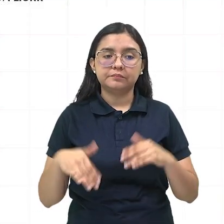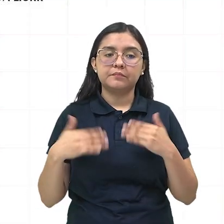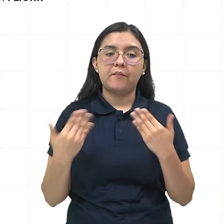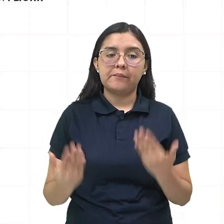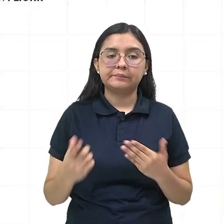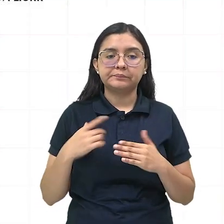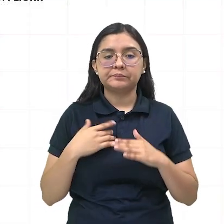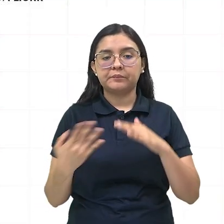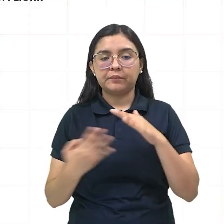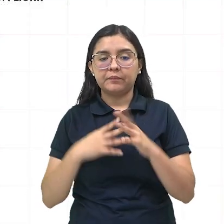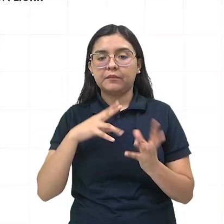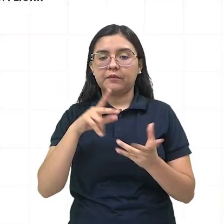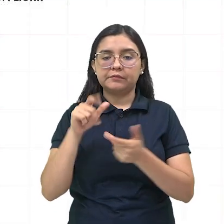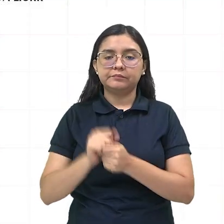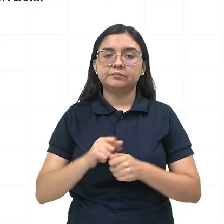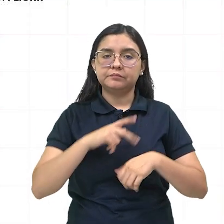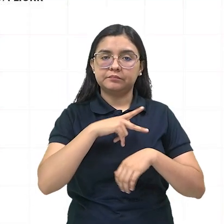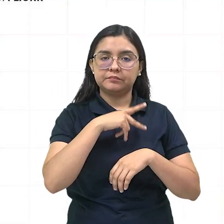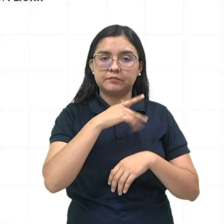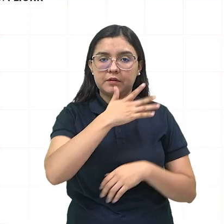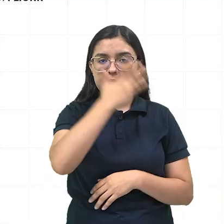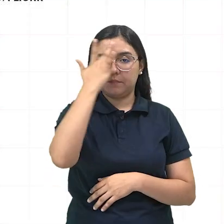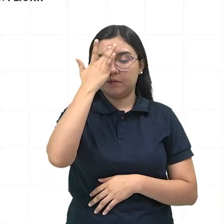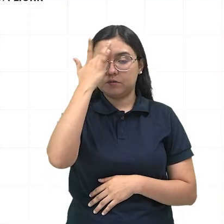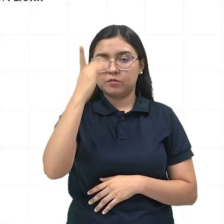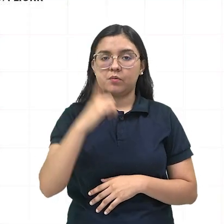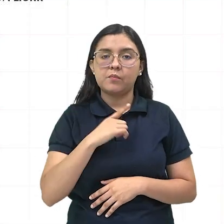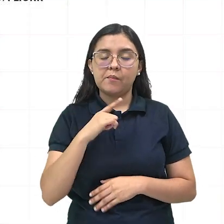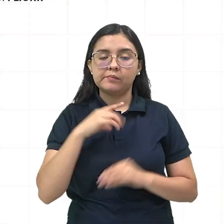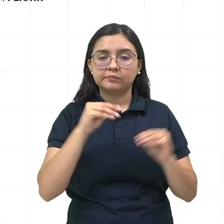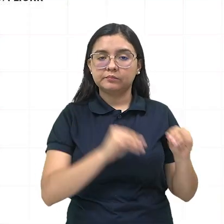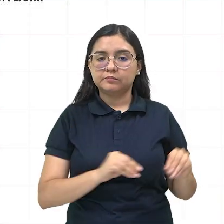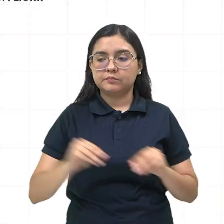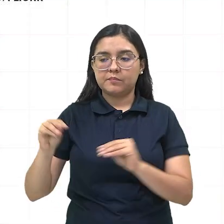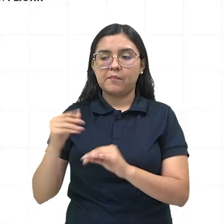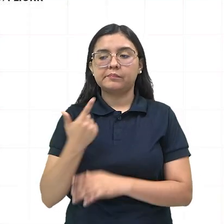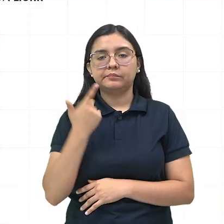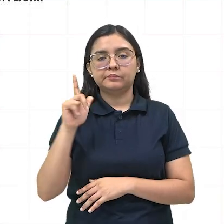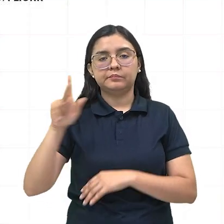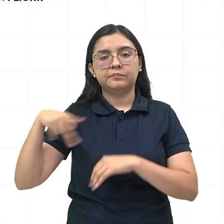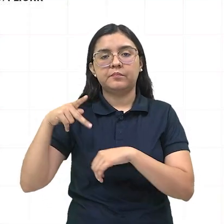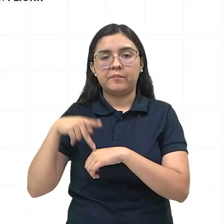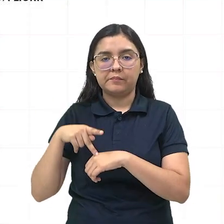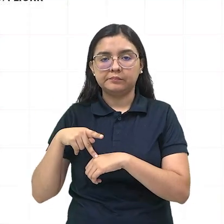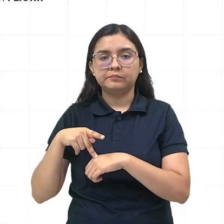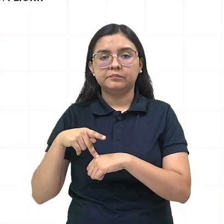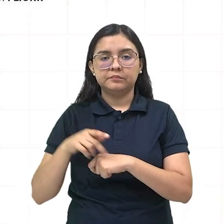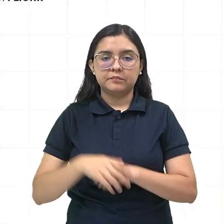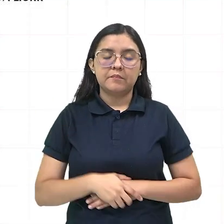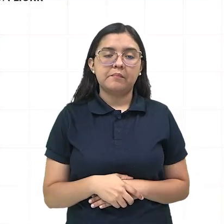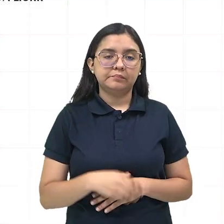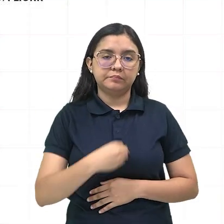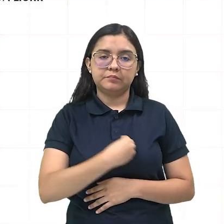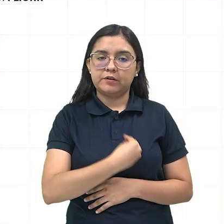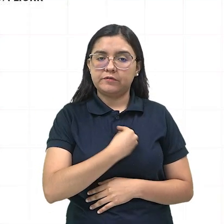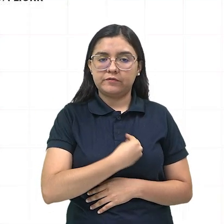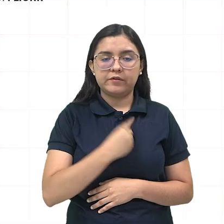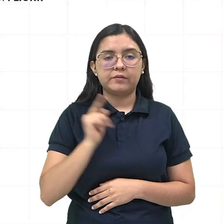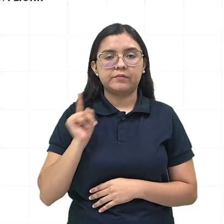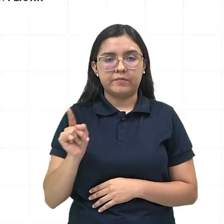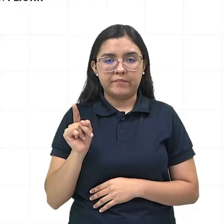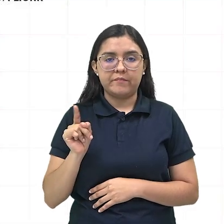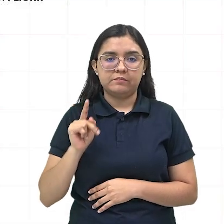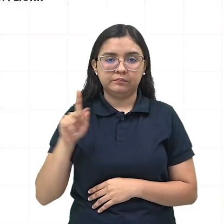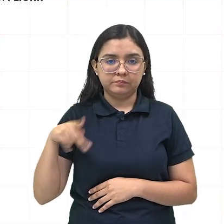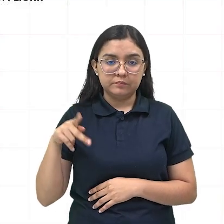o seu país para morar em caráter permanente em outro país, para mudar de vez, ficar de uma vez,